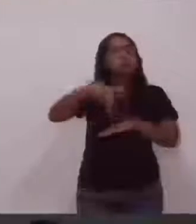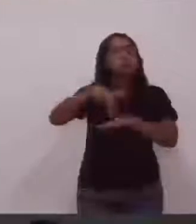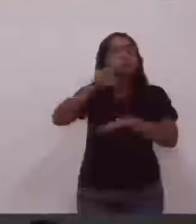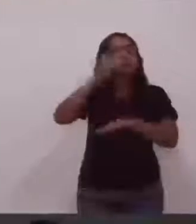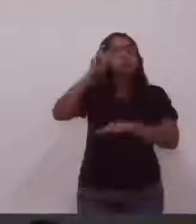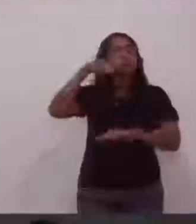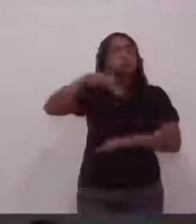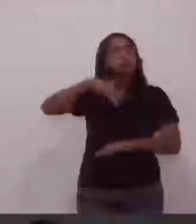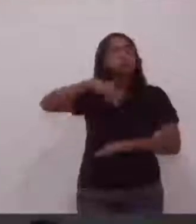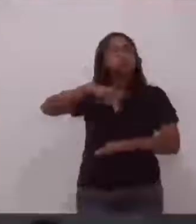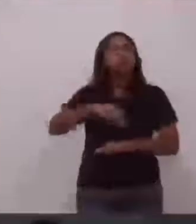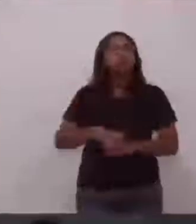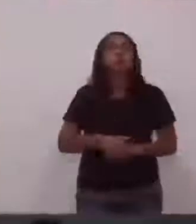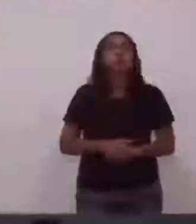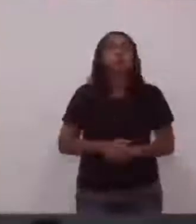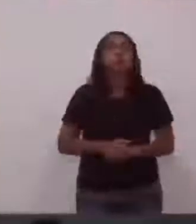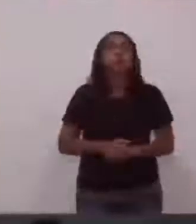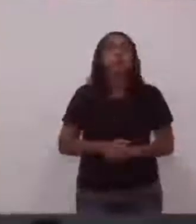minutos.